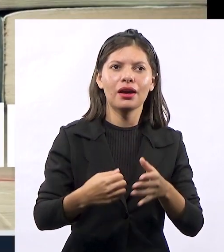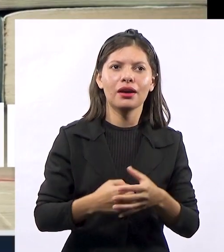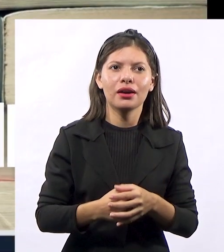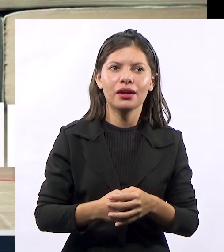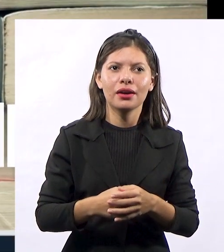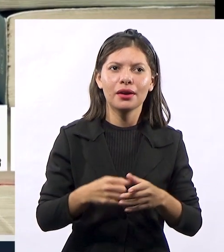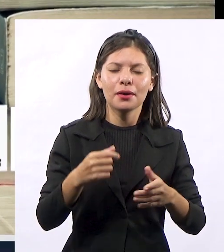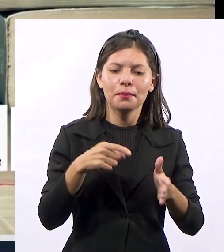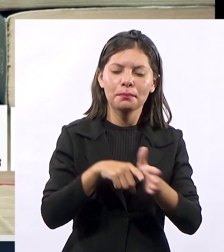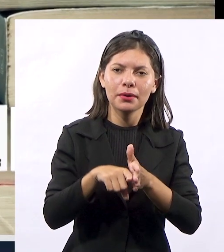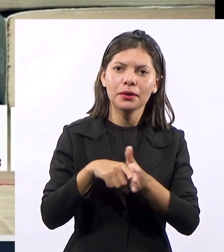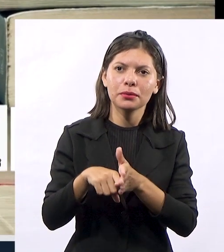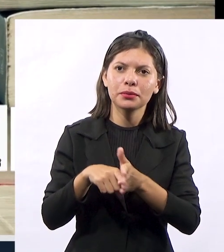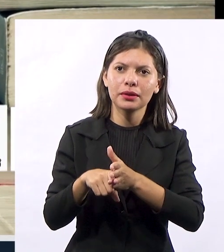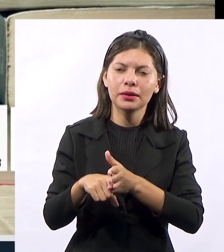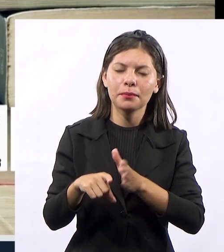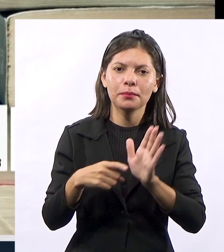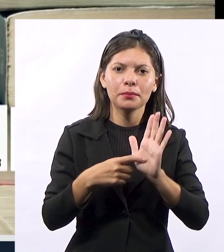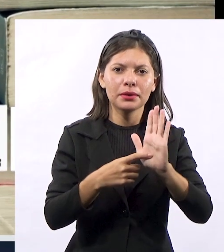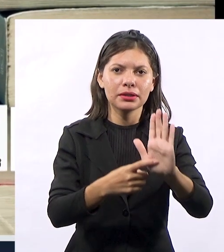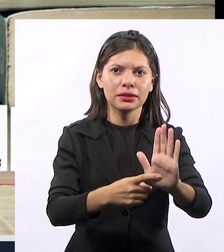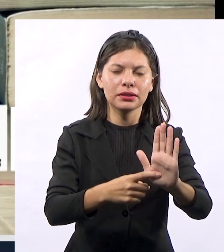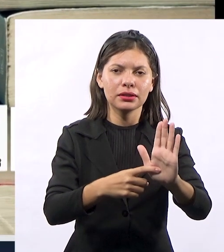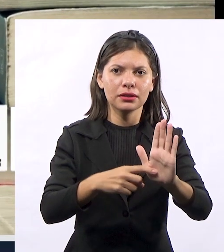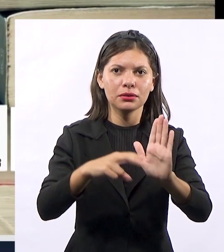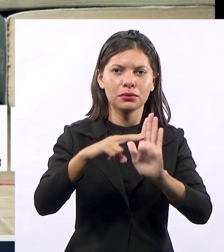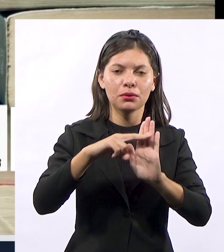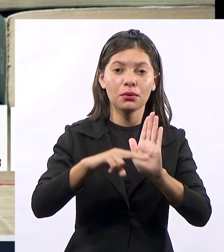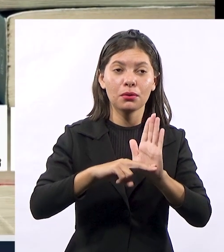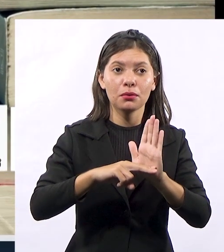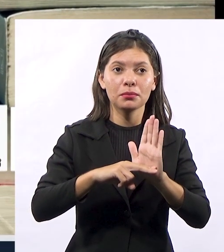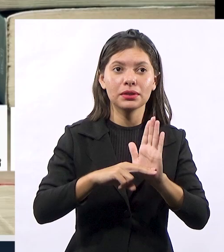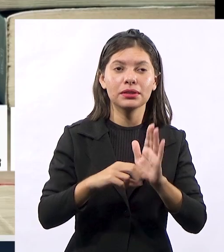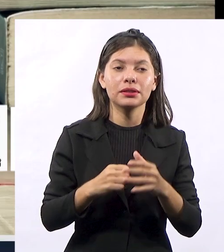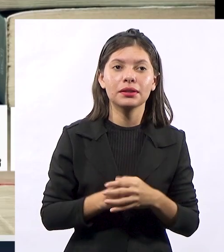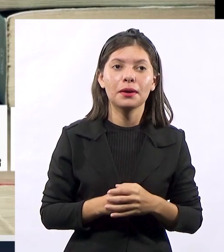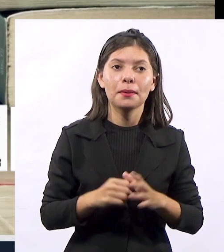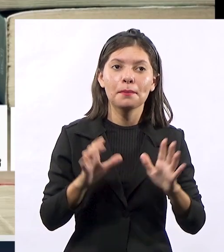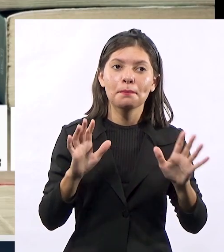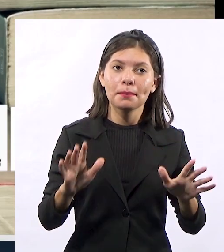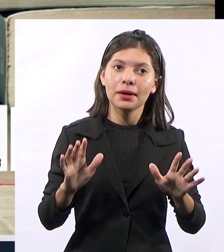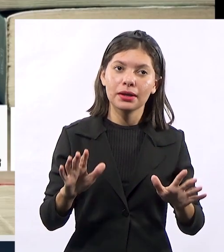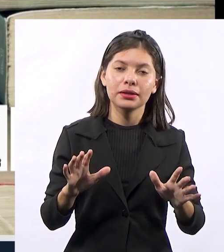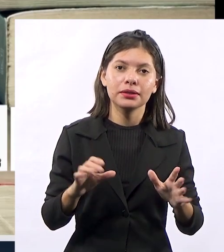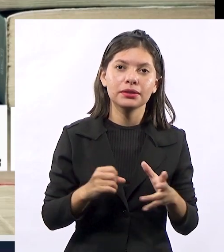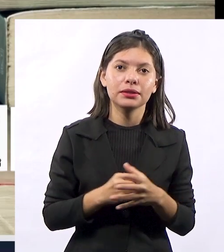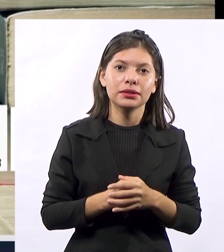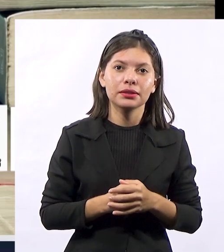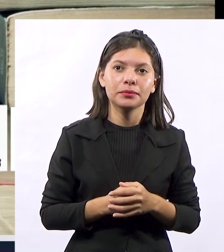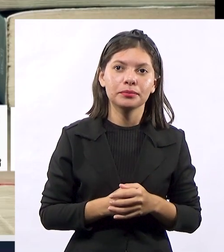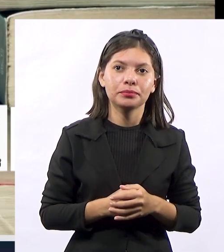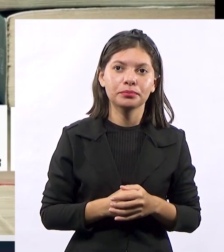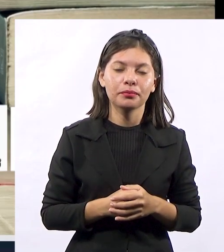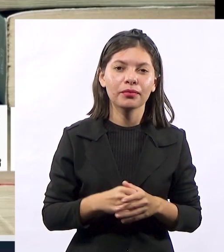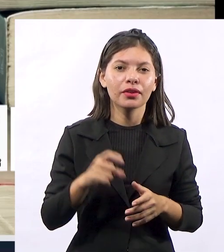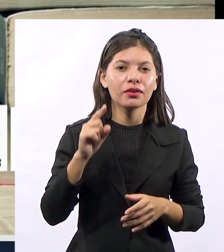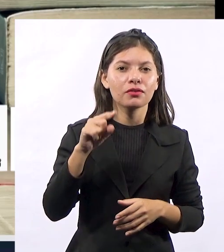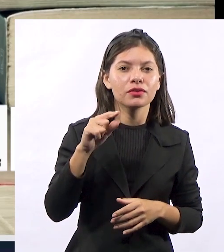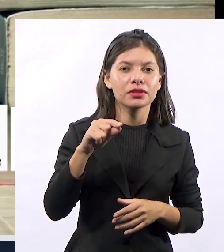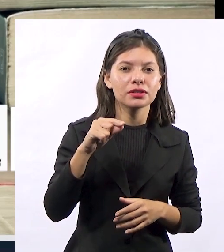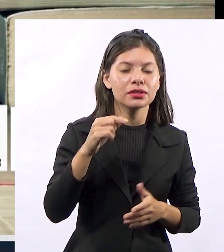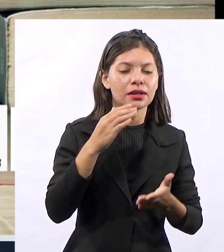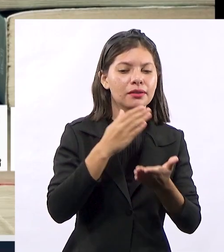que aqui na nossa jornada, a gente está apresentando as normas, a formatação, mas para toda a